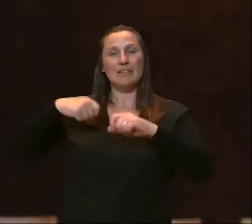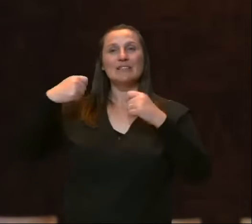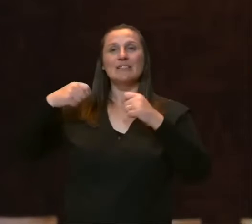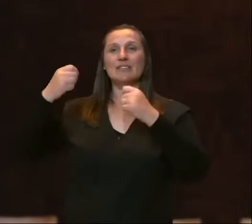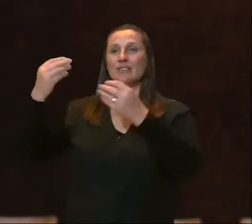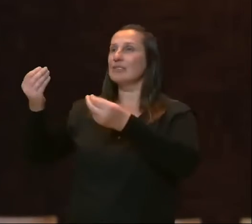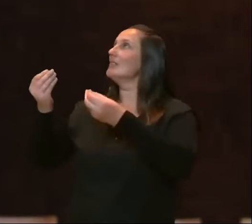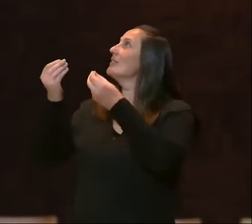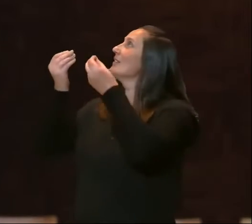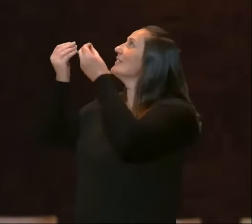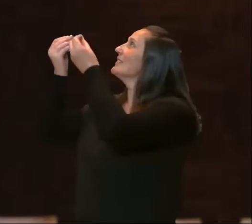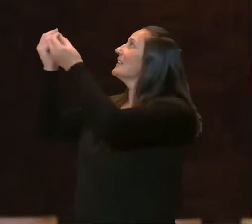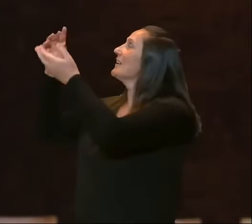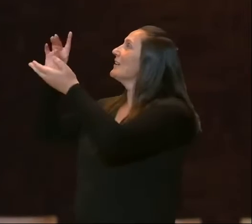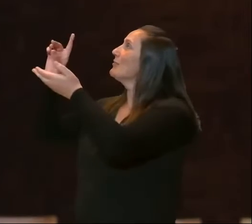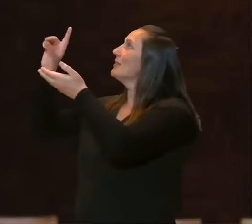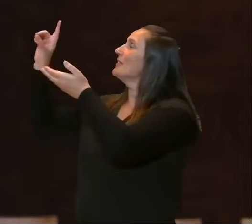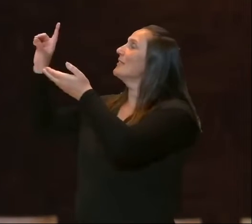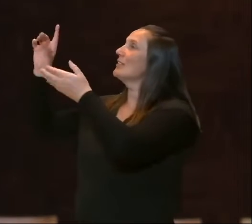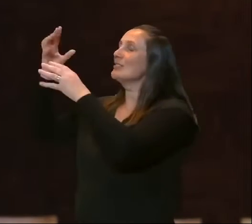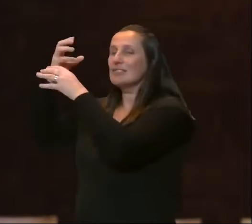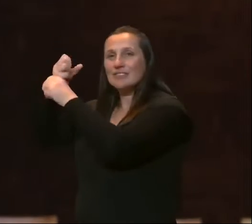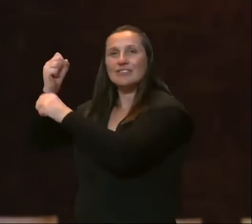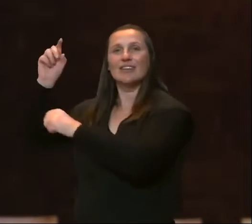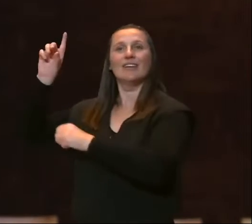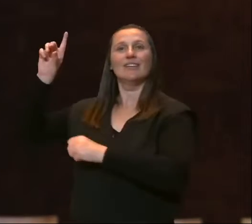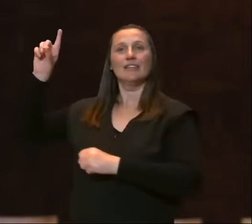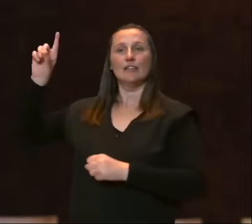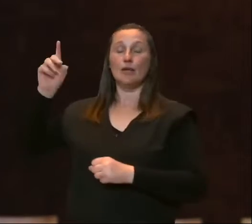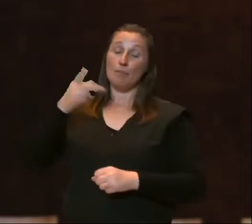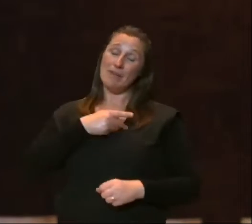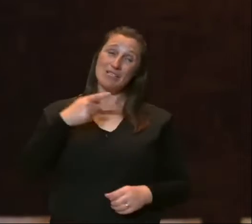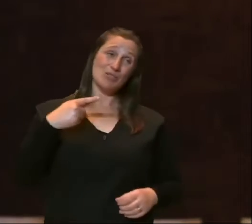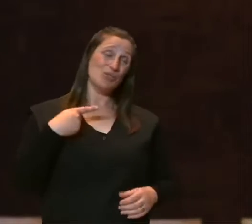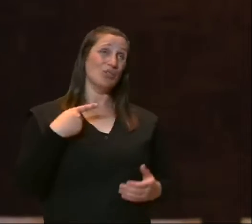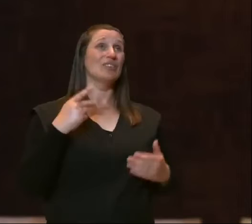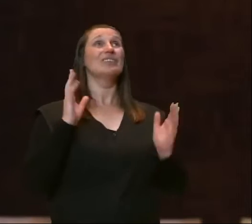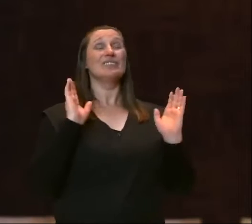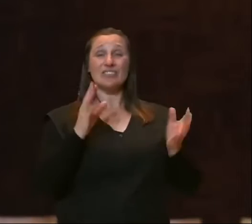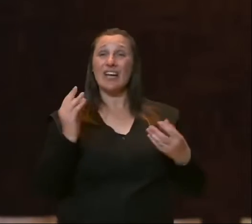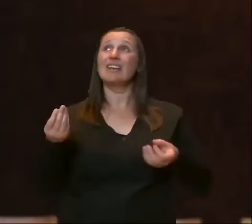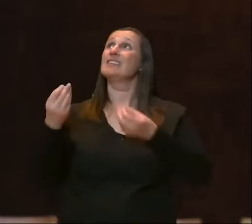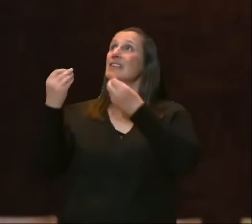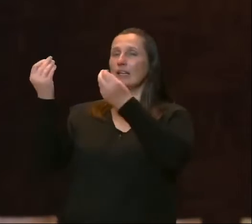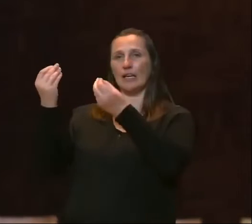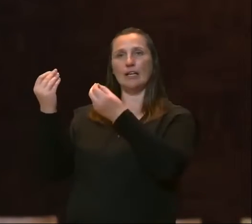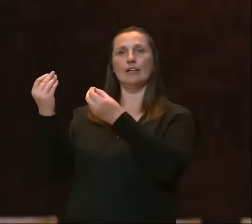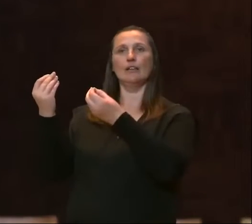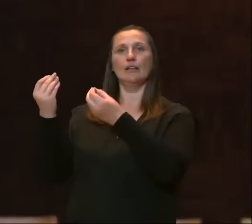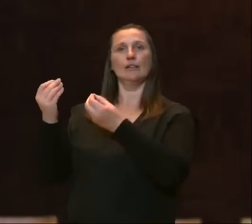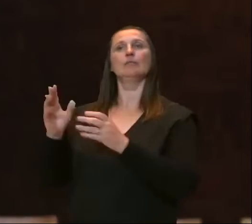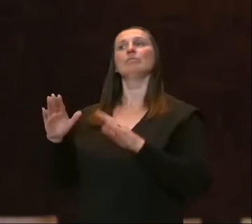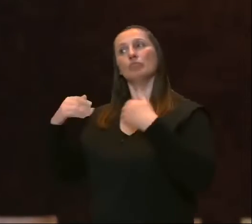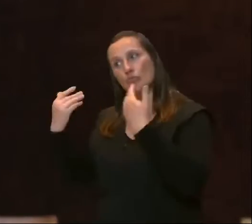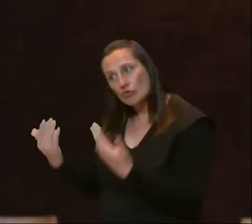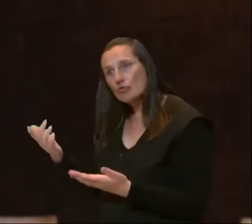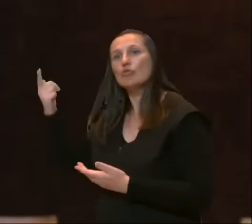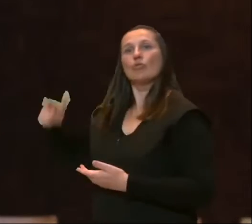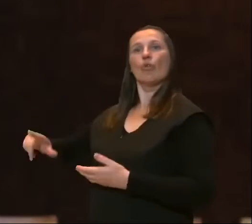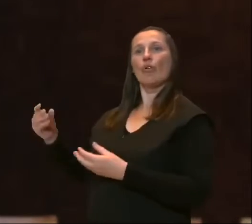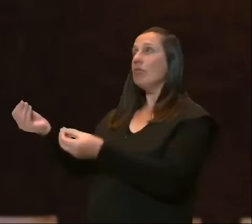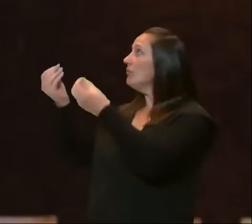lançar a pombinha pela janela. Mas pastor, já lancei o corvo, lancei a pomba. Lança de novo.